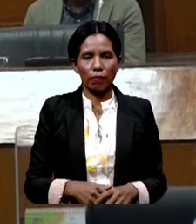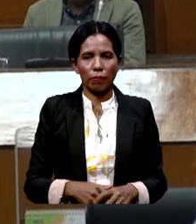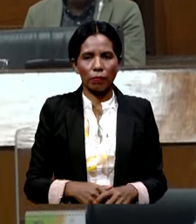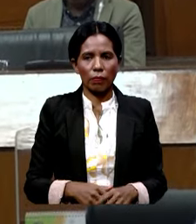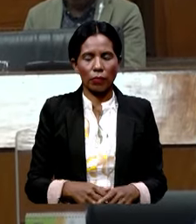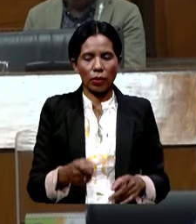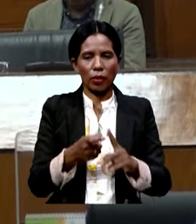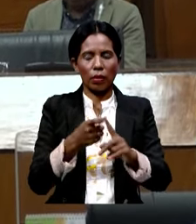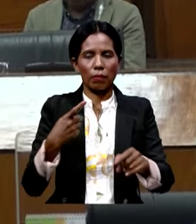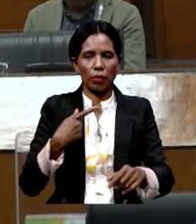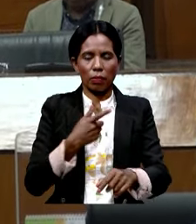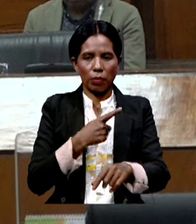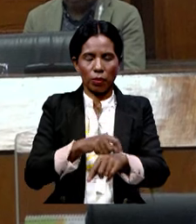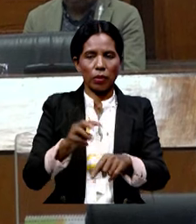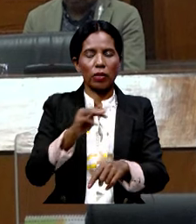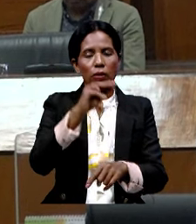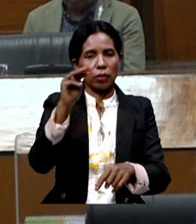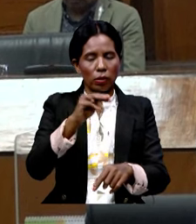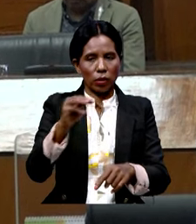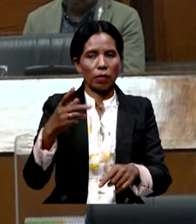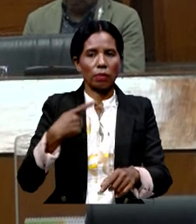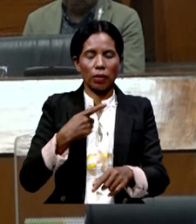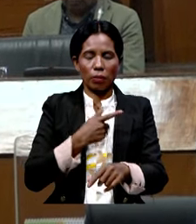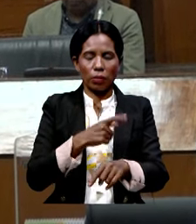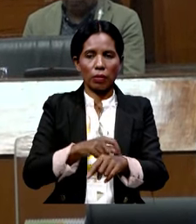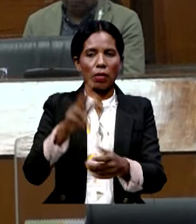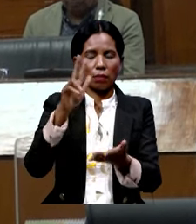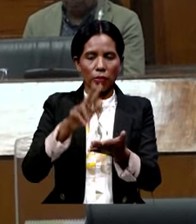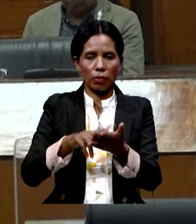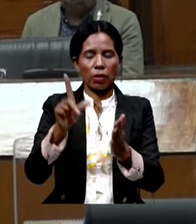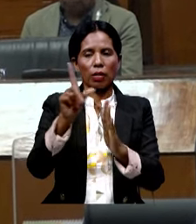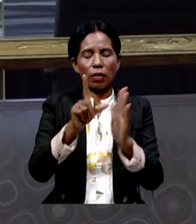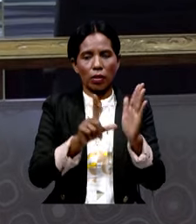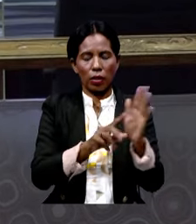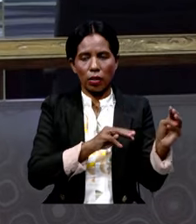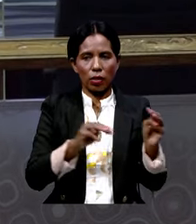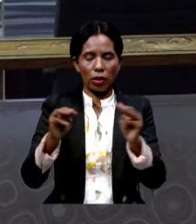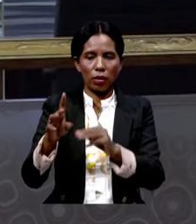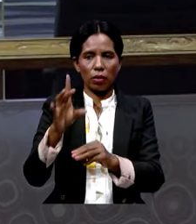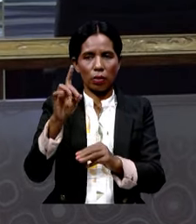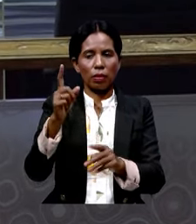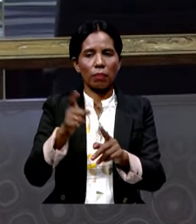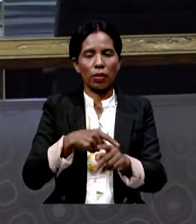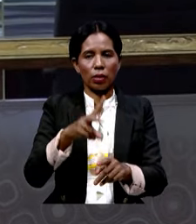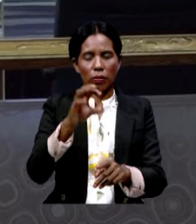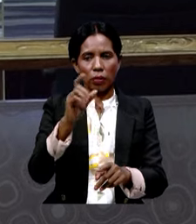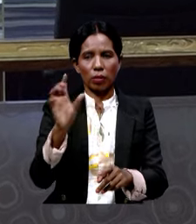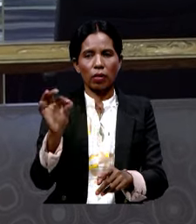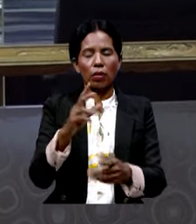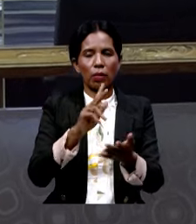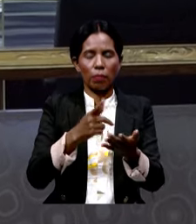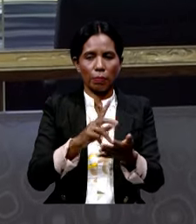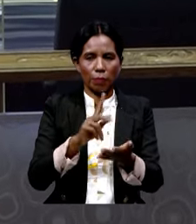Liu, si plenaria Parlamento Nacional segunda, né? Parlamento Nacional aprova proposta alteração lei número Valubararim Rússia. Proposta